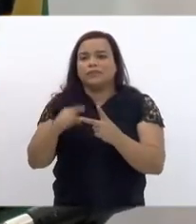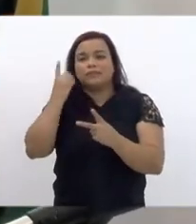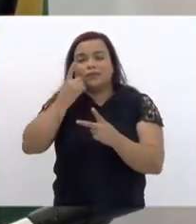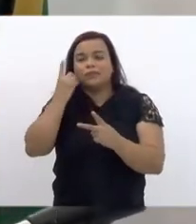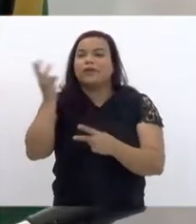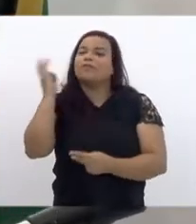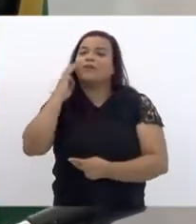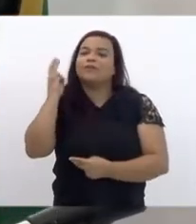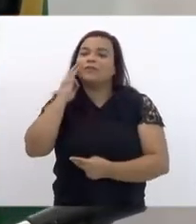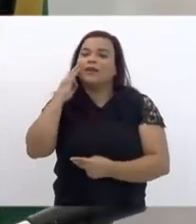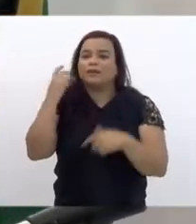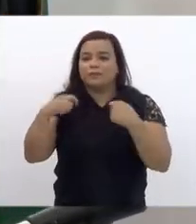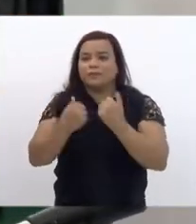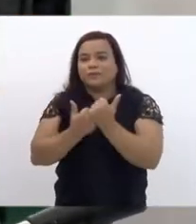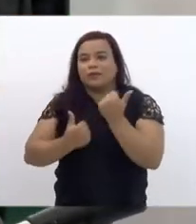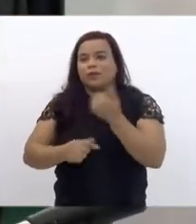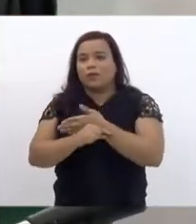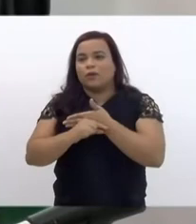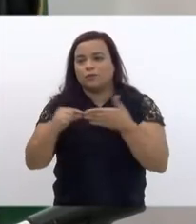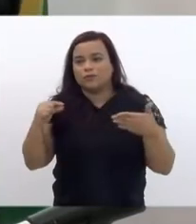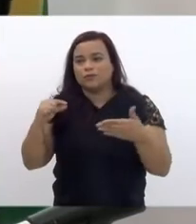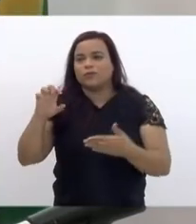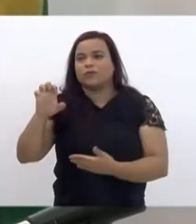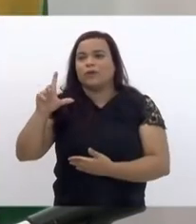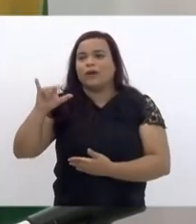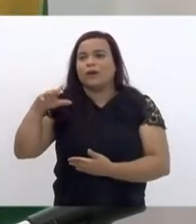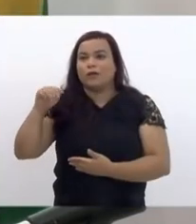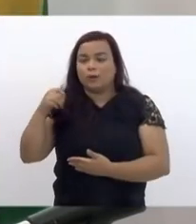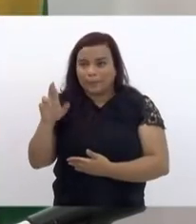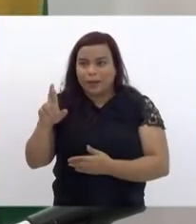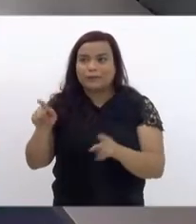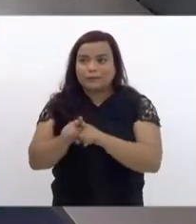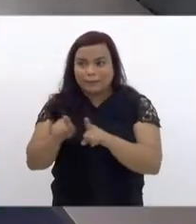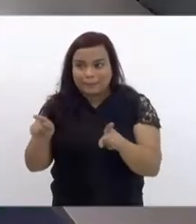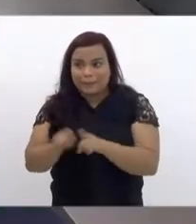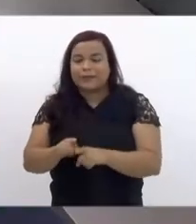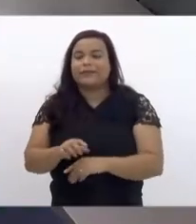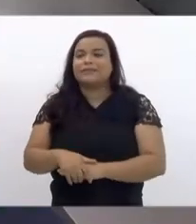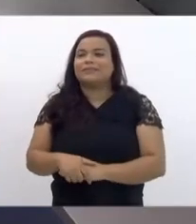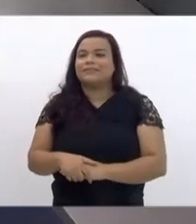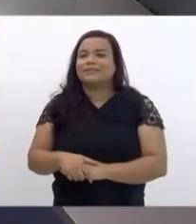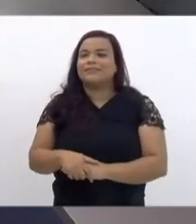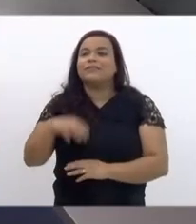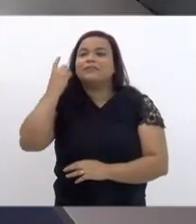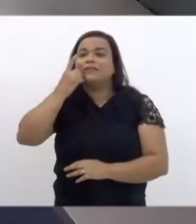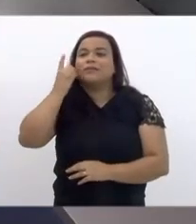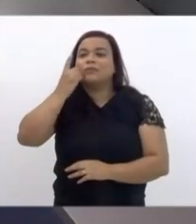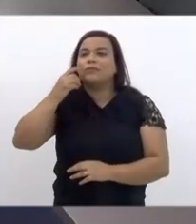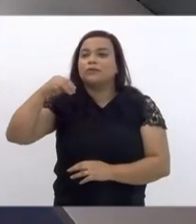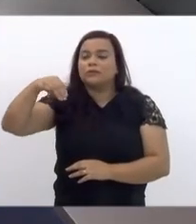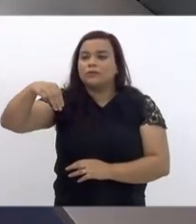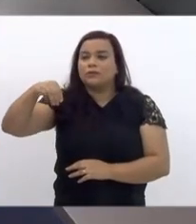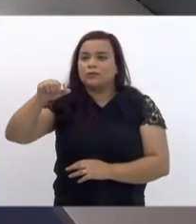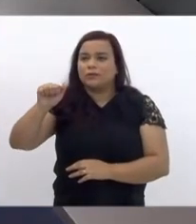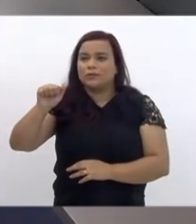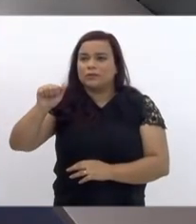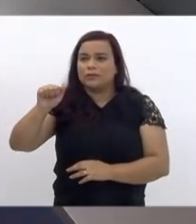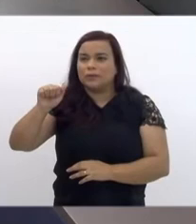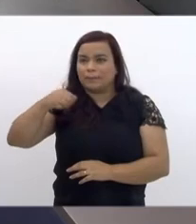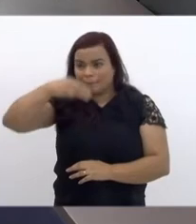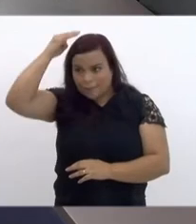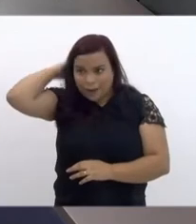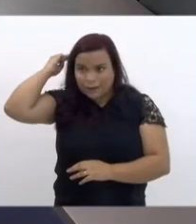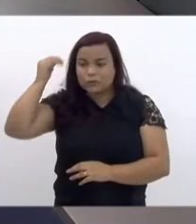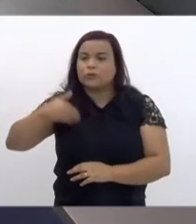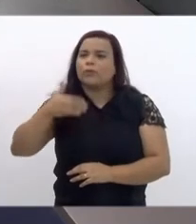uns coautores aqui, ó. Tem Eliomar, querido Eliomar. Deputado Márcio, eu também mereceria coautoria também.